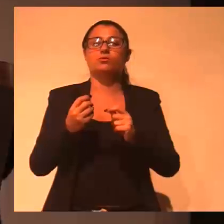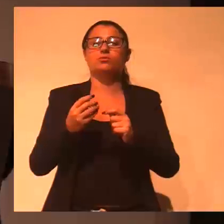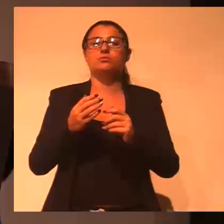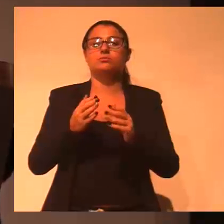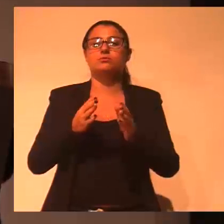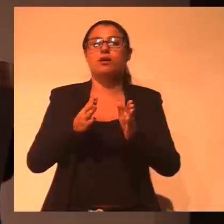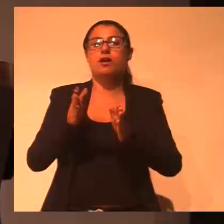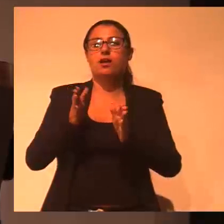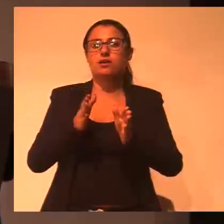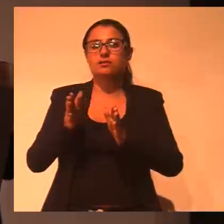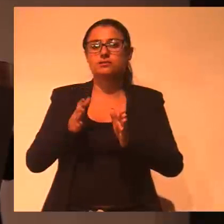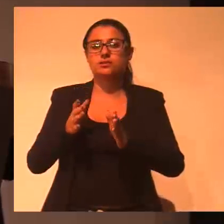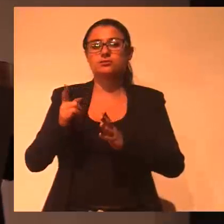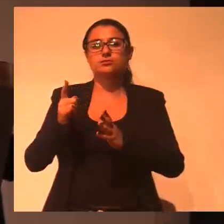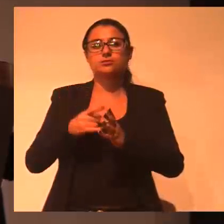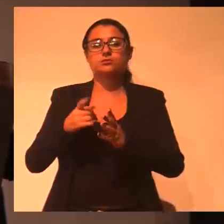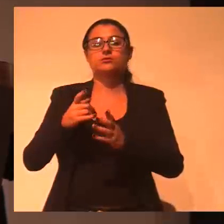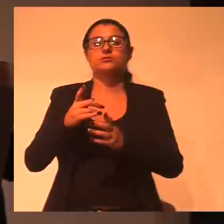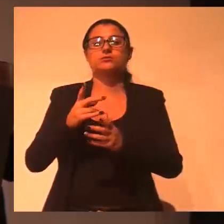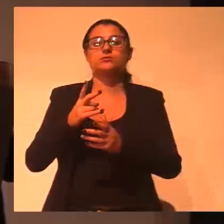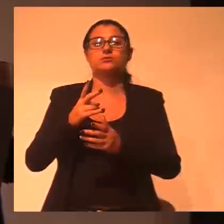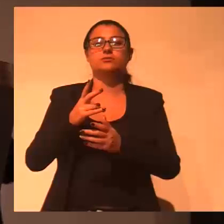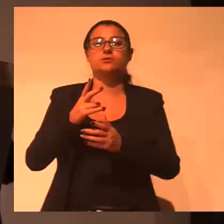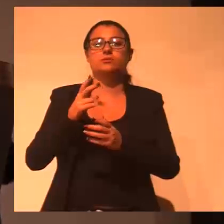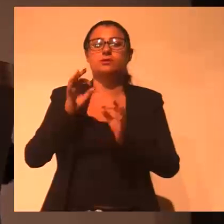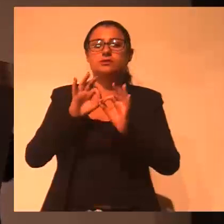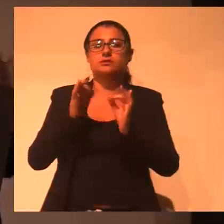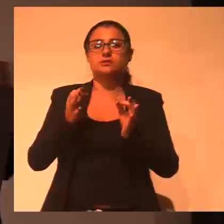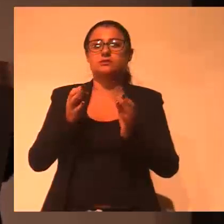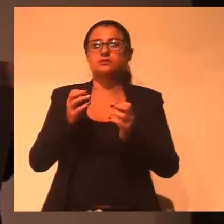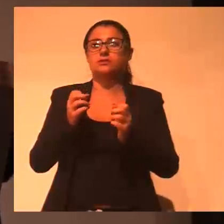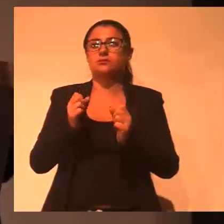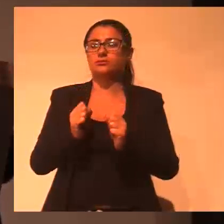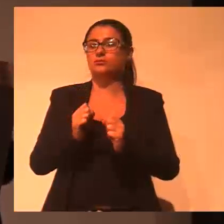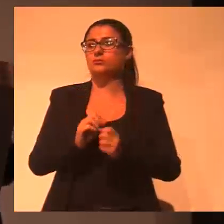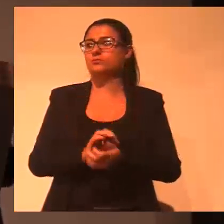possível e faça aí seu juízo de valor. Por hoje é só. Obrigado.